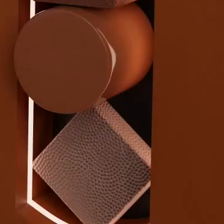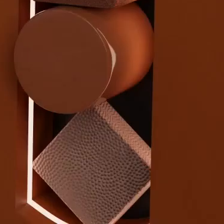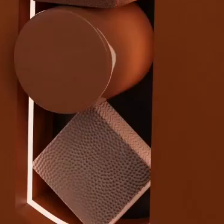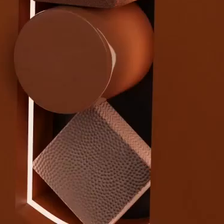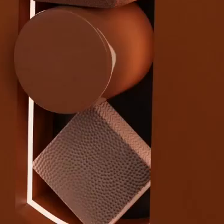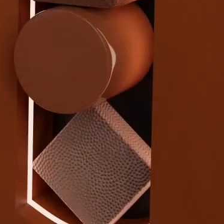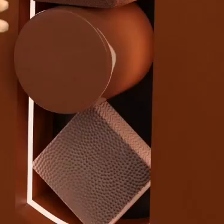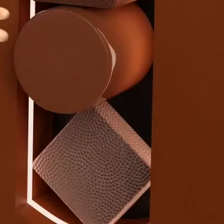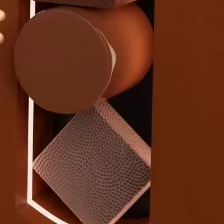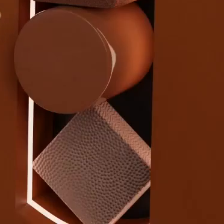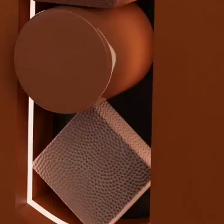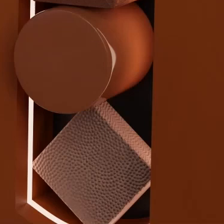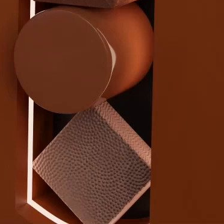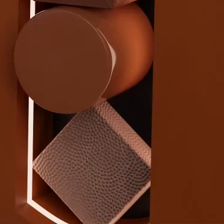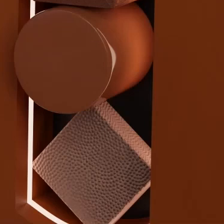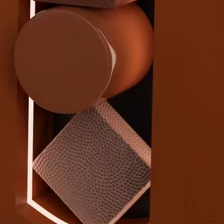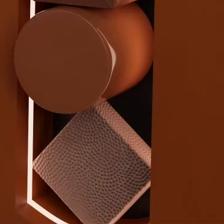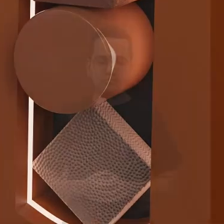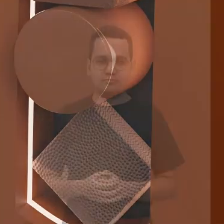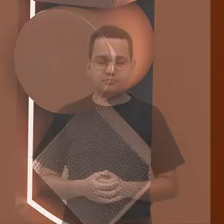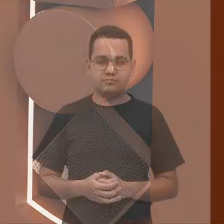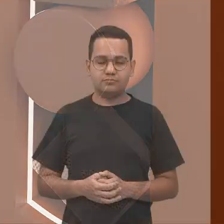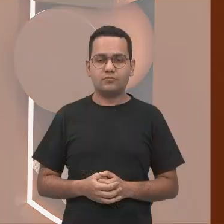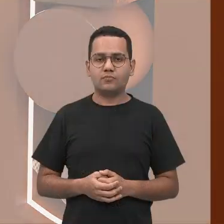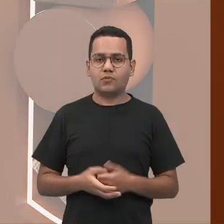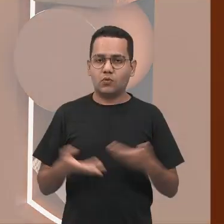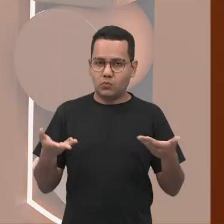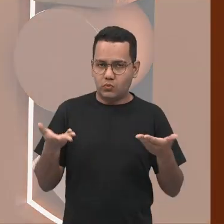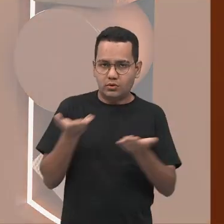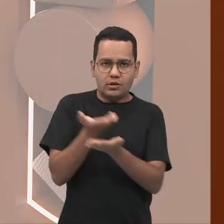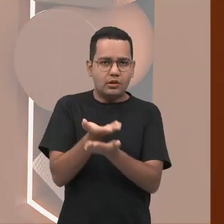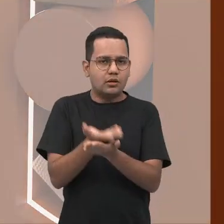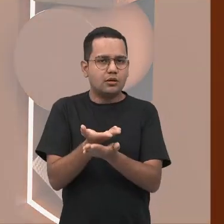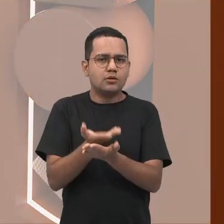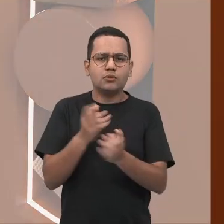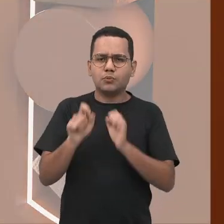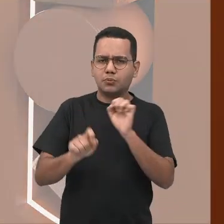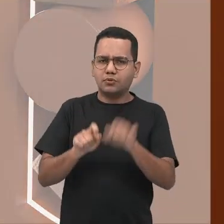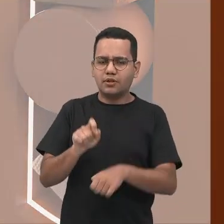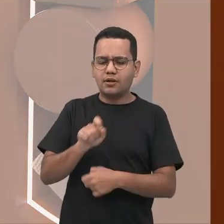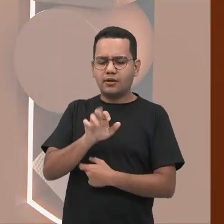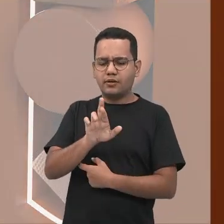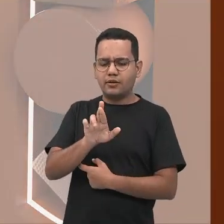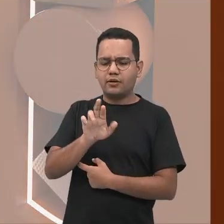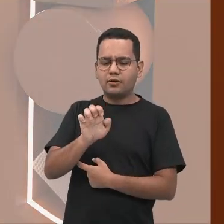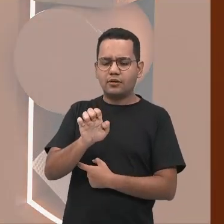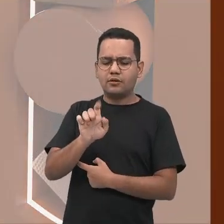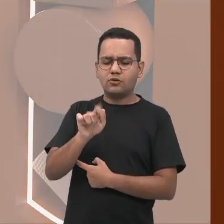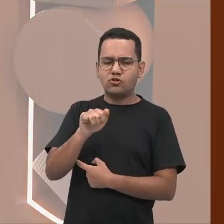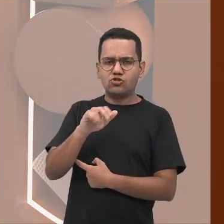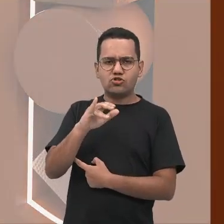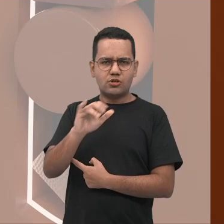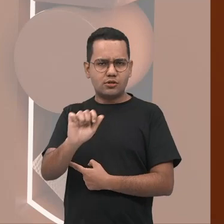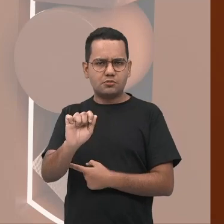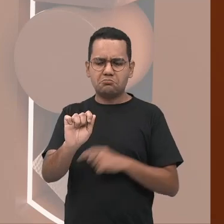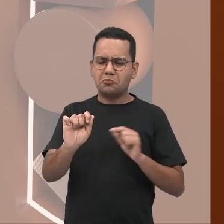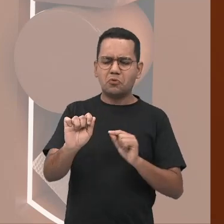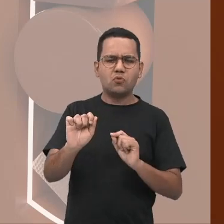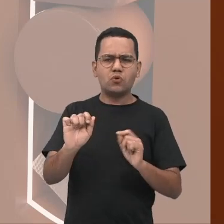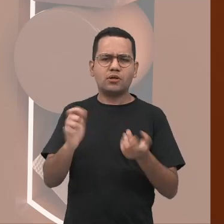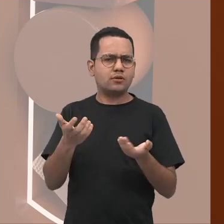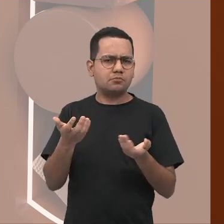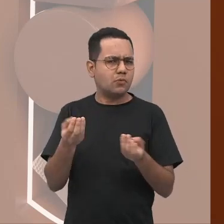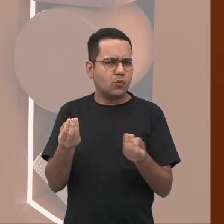Então, nessa aula vamos tratar da questão da regência. O que foi a regência? A regência foi um período